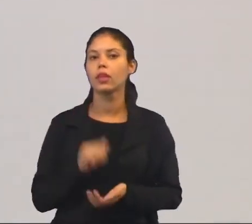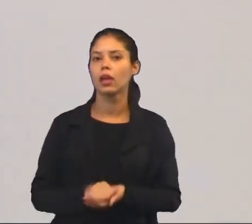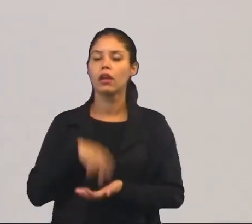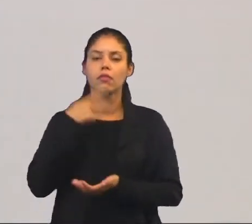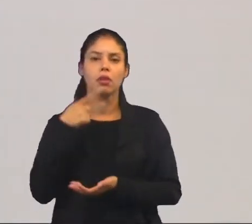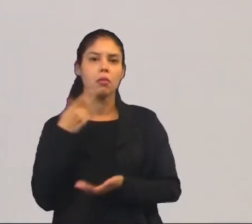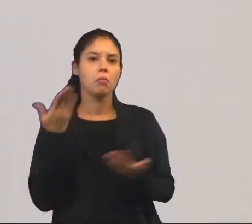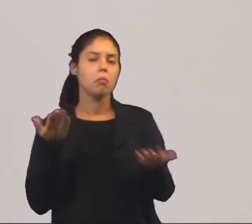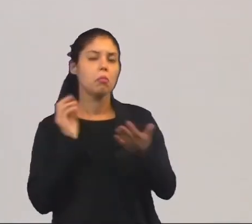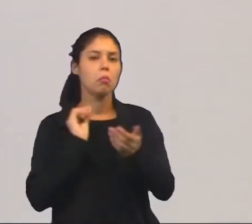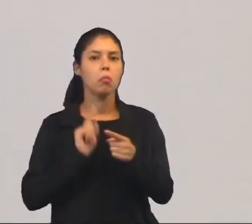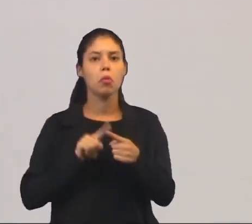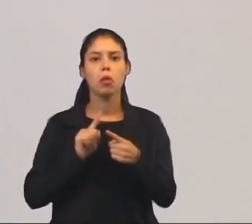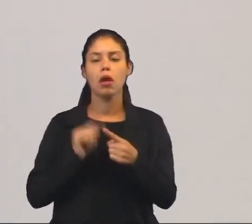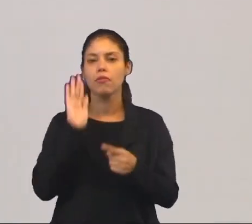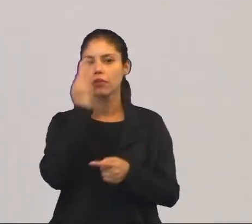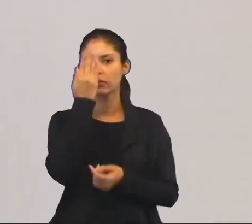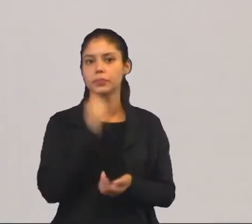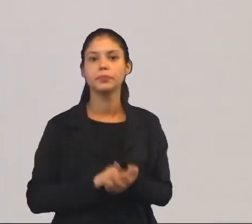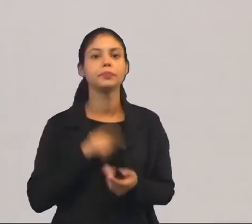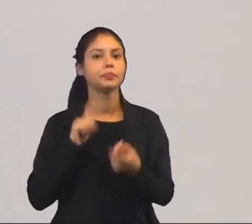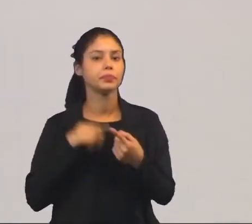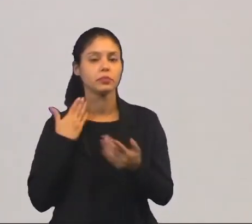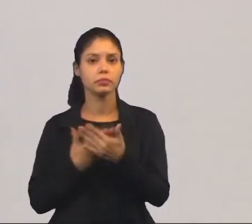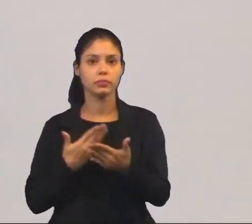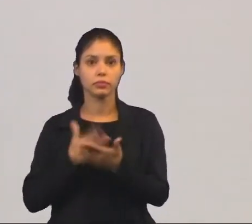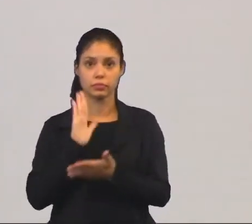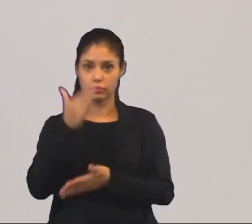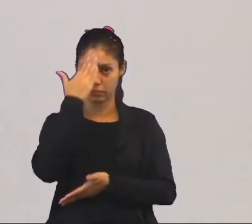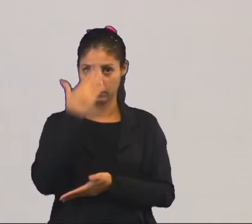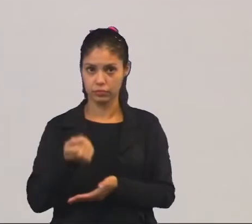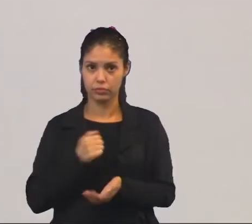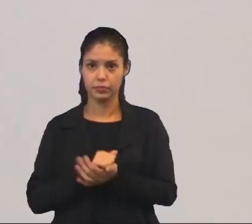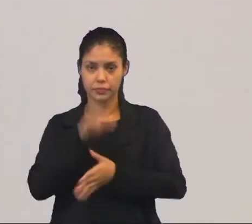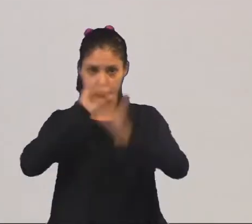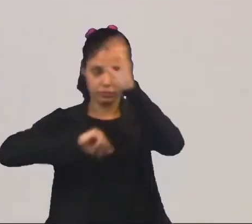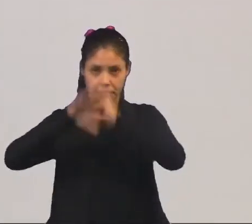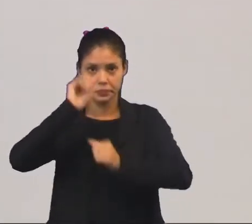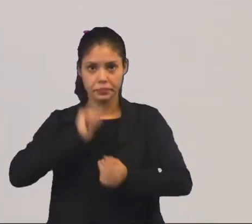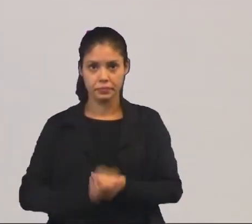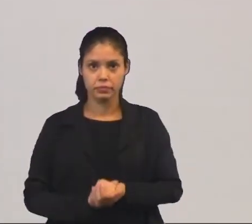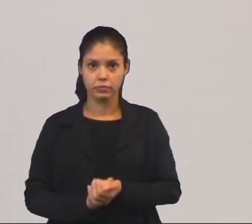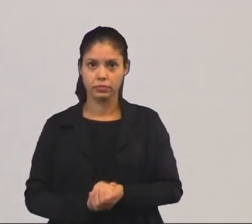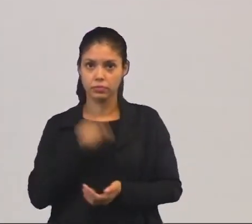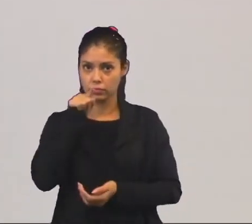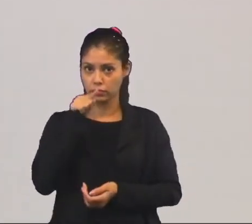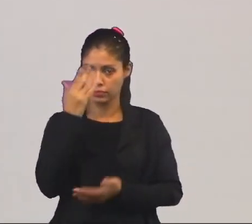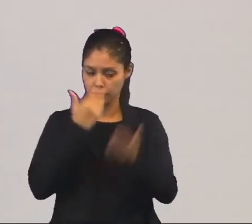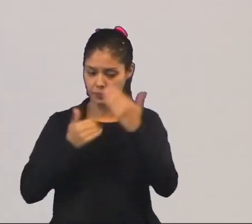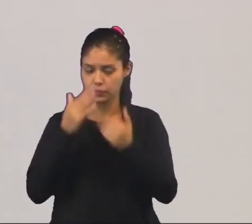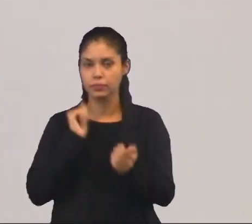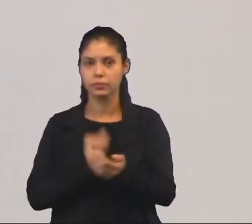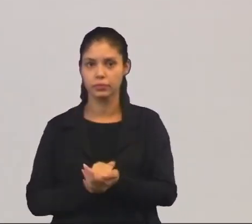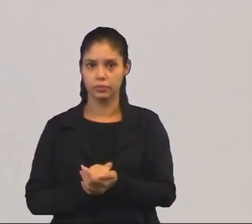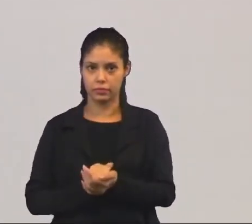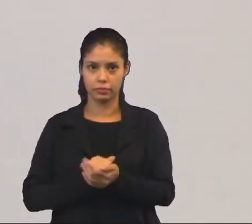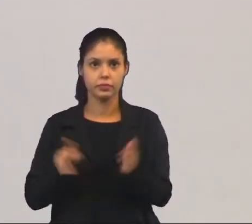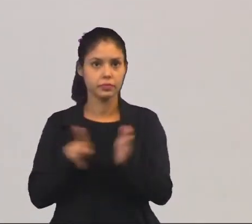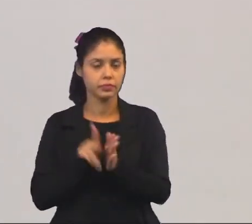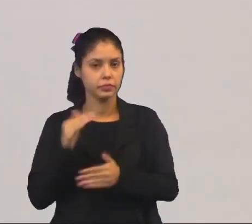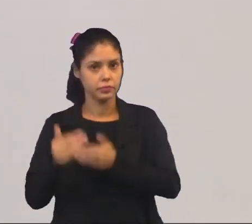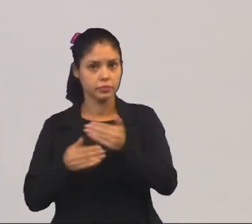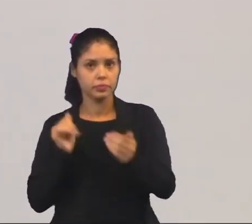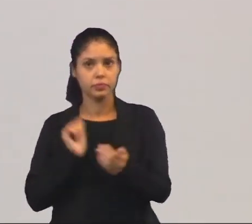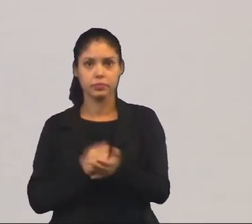essa afirmativa falsa? É porque nós estudamos já sabemos, já aprendemos, não é mesmo? Que esses alimentos que são considerados, né, que